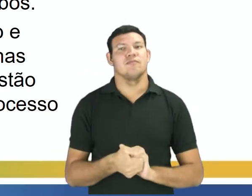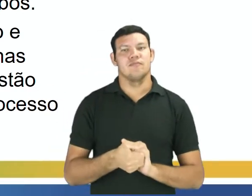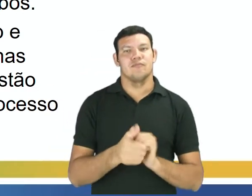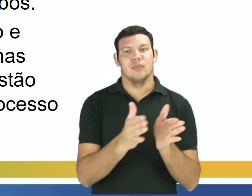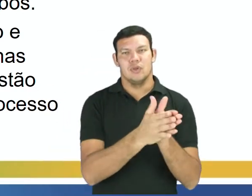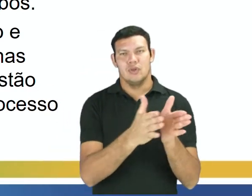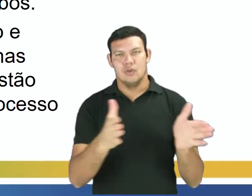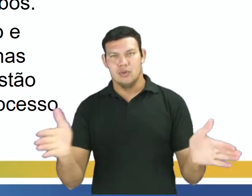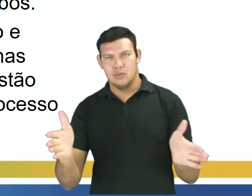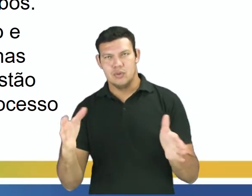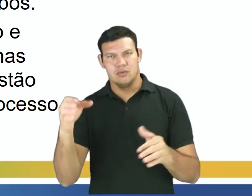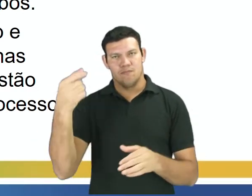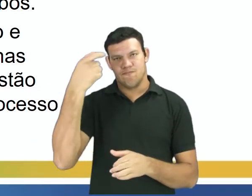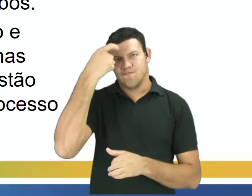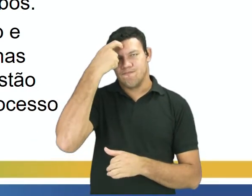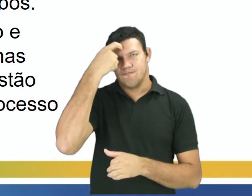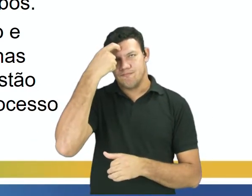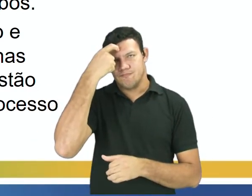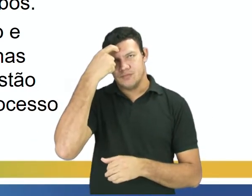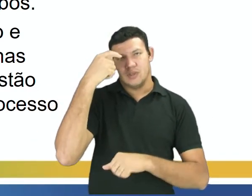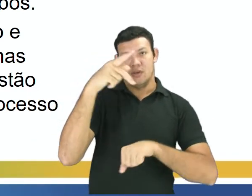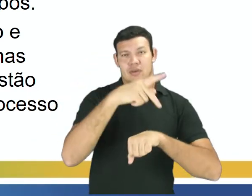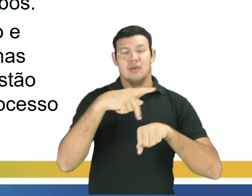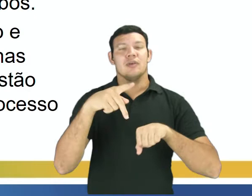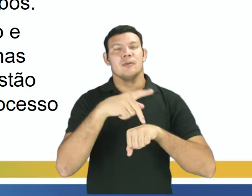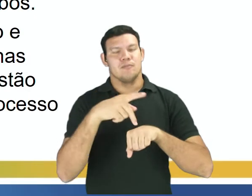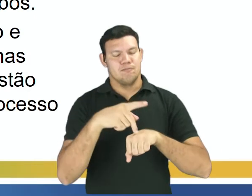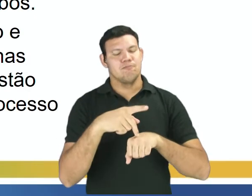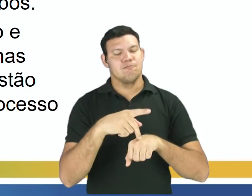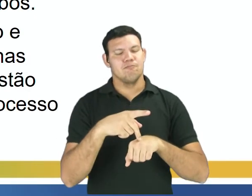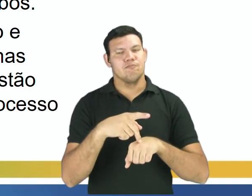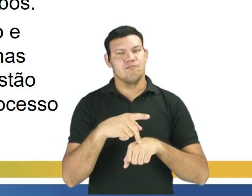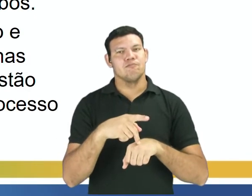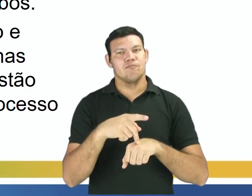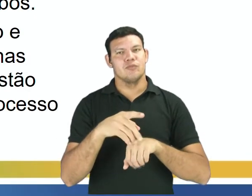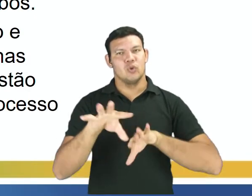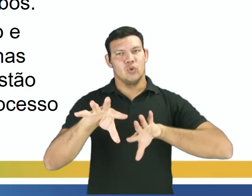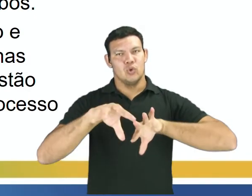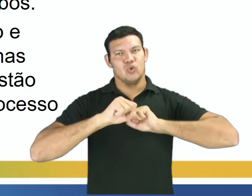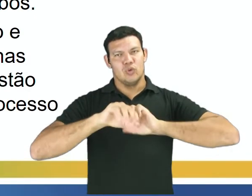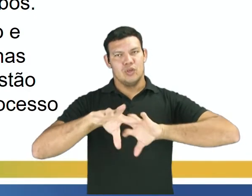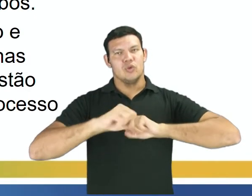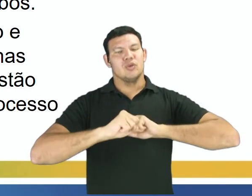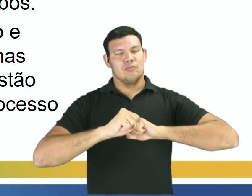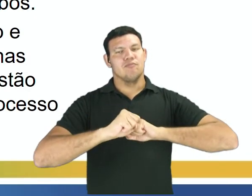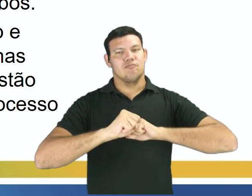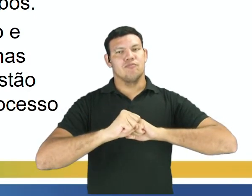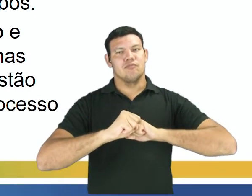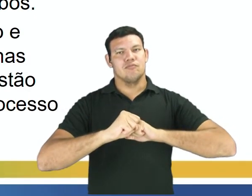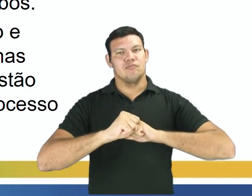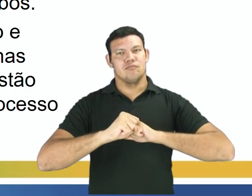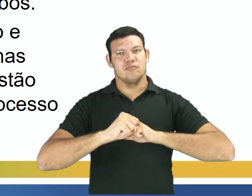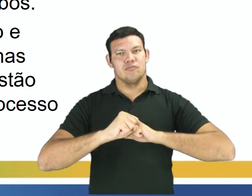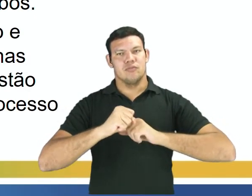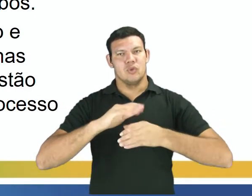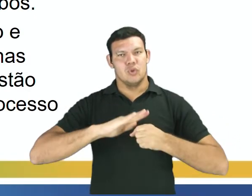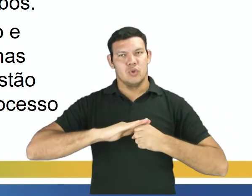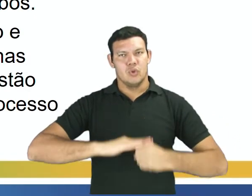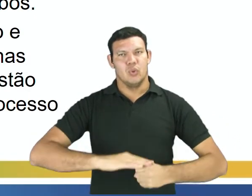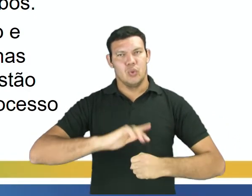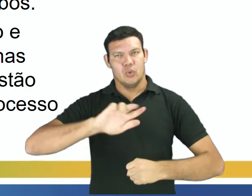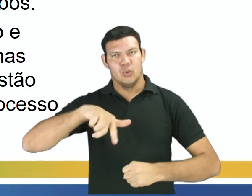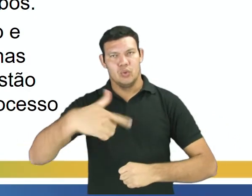do conhecimento. Os países que detêm isso, então eles têm domínio, supremacia sobre os demais. É tanto que muitos países